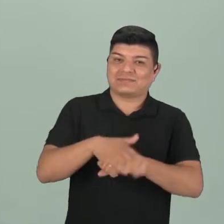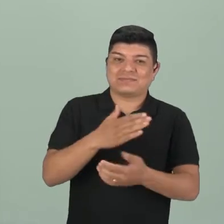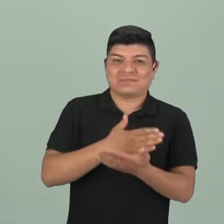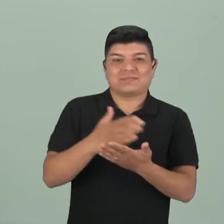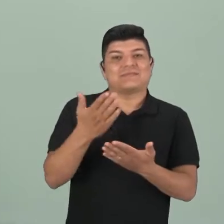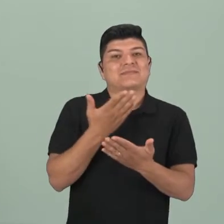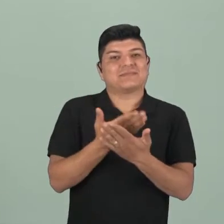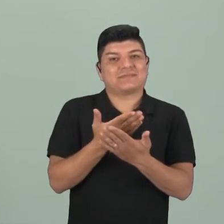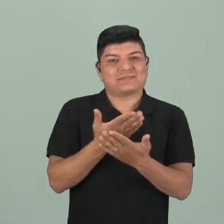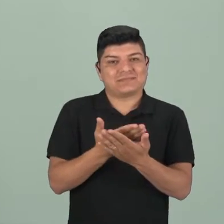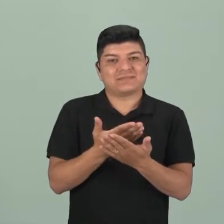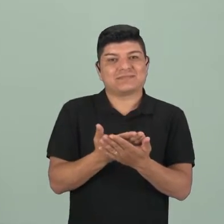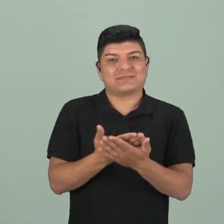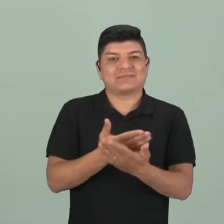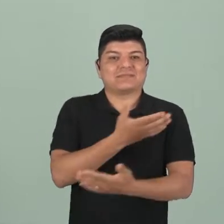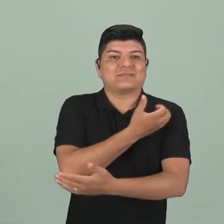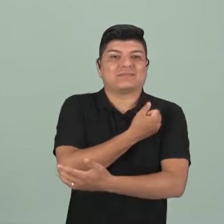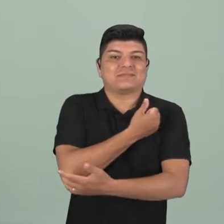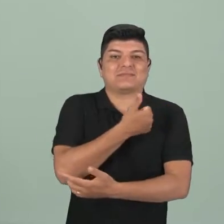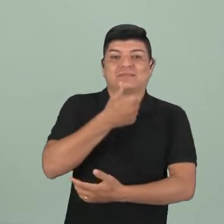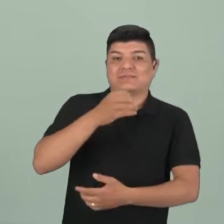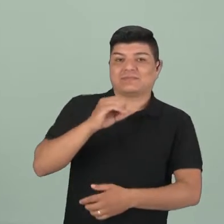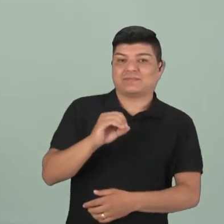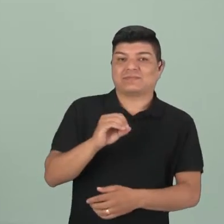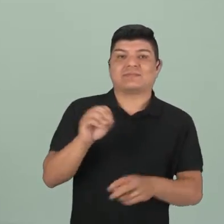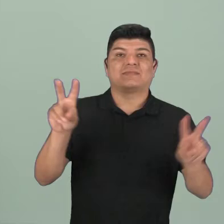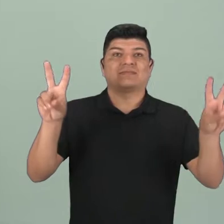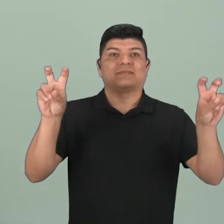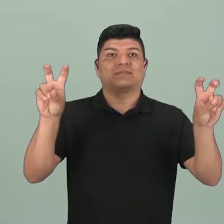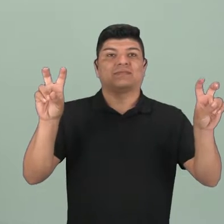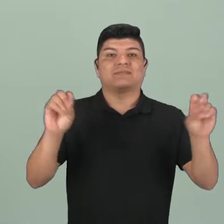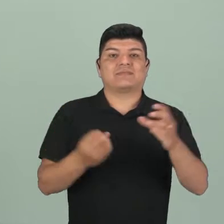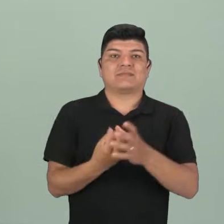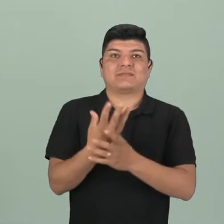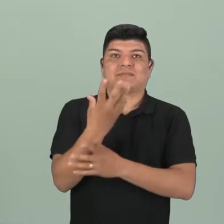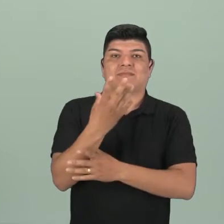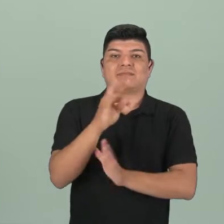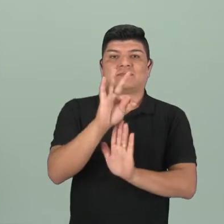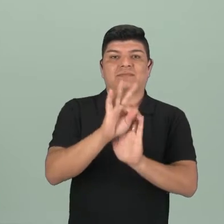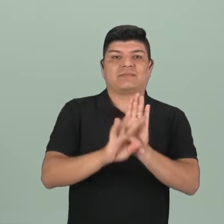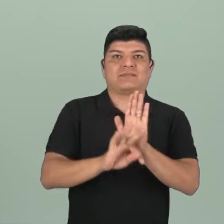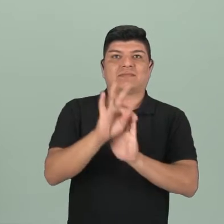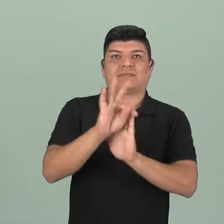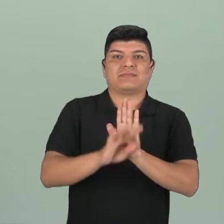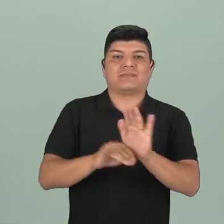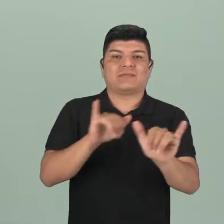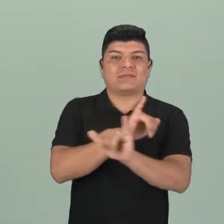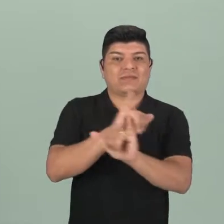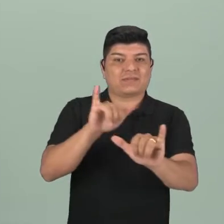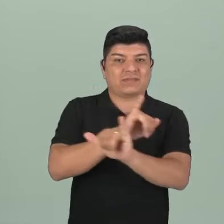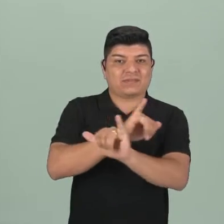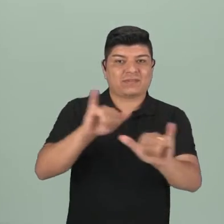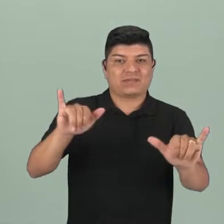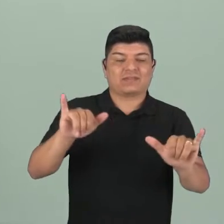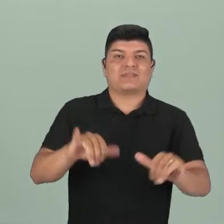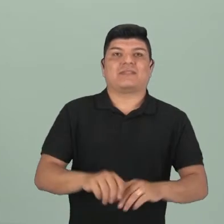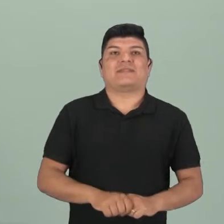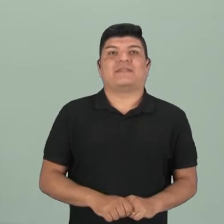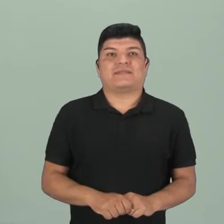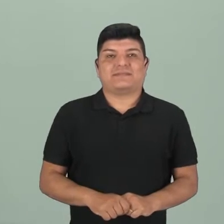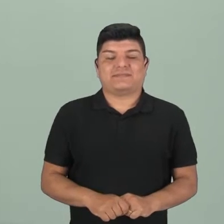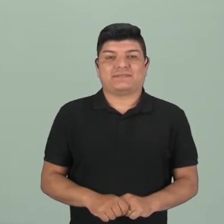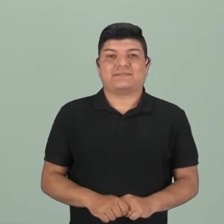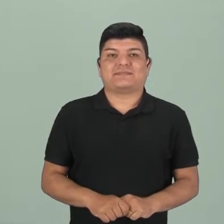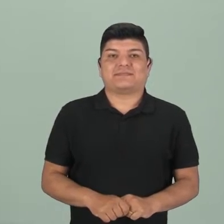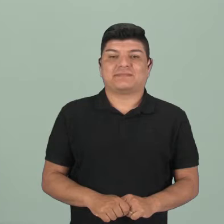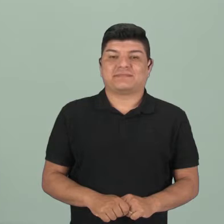uma aula 10, né? Hoje vamos falar de produção texto informativo.